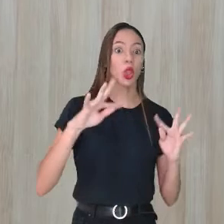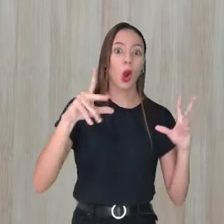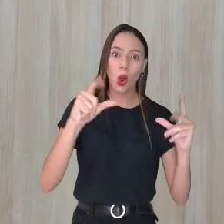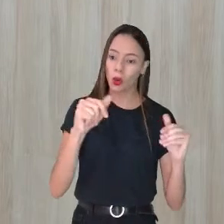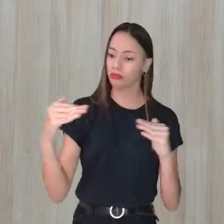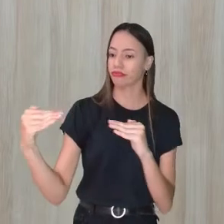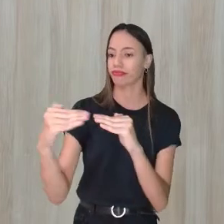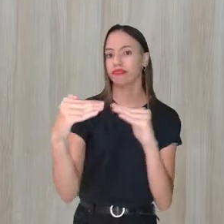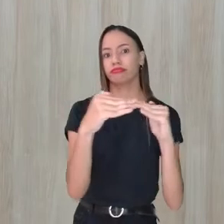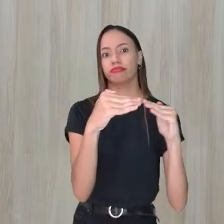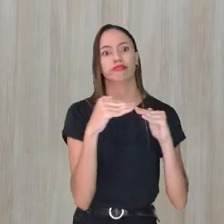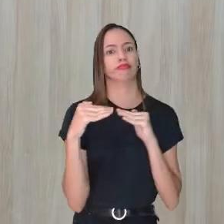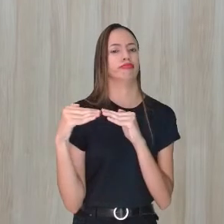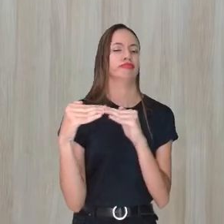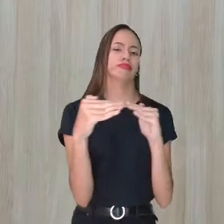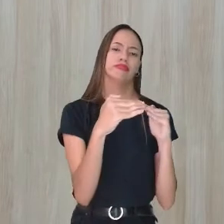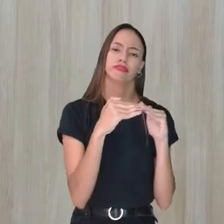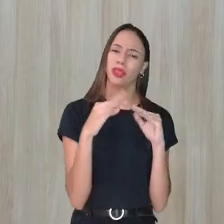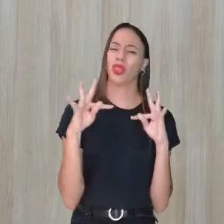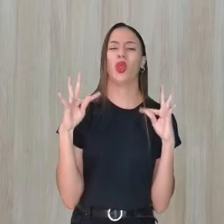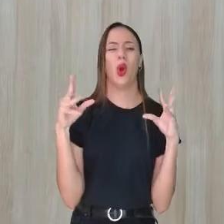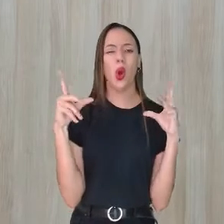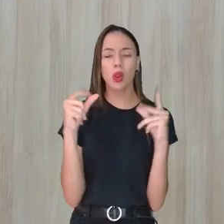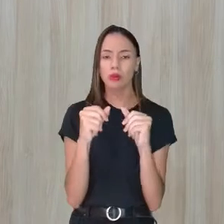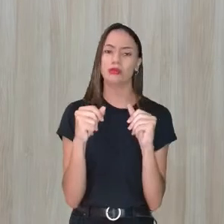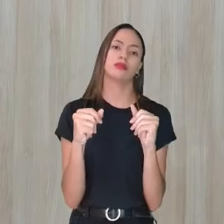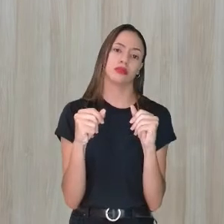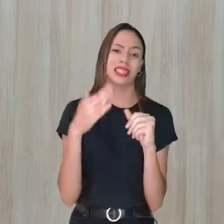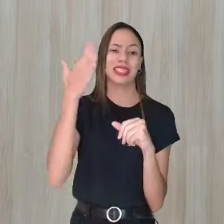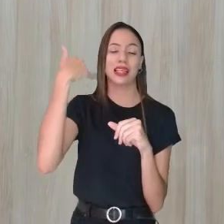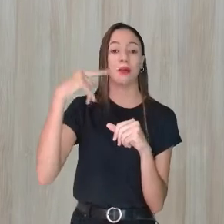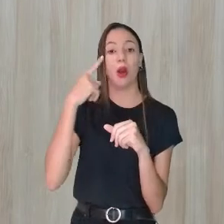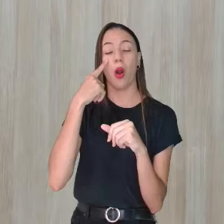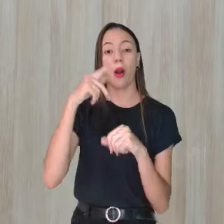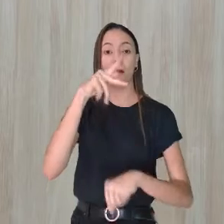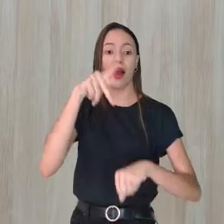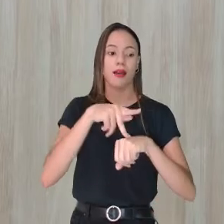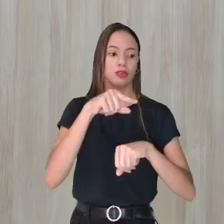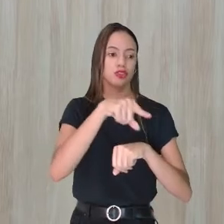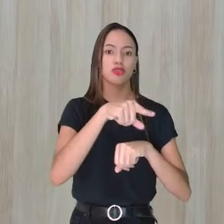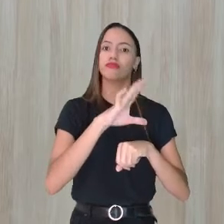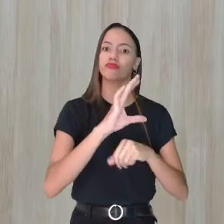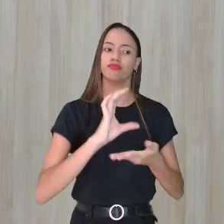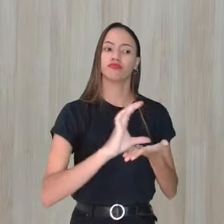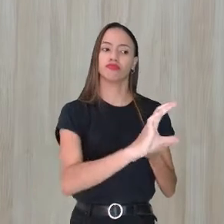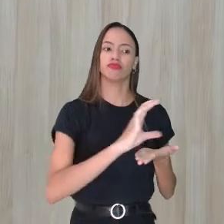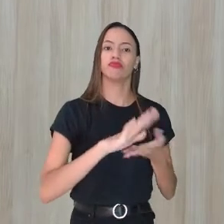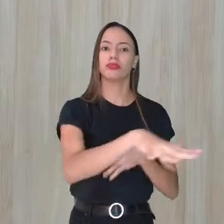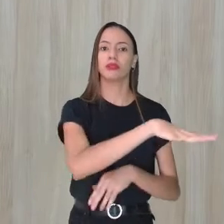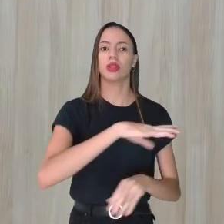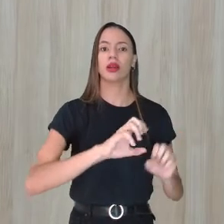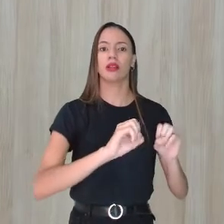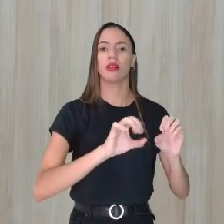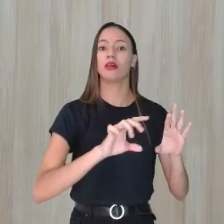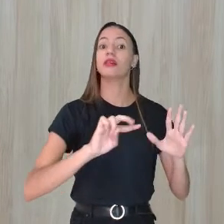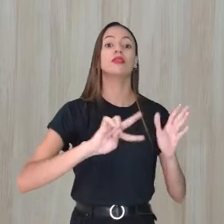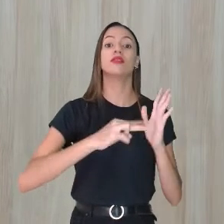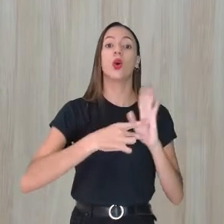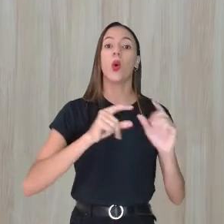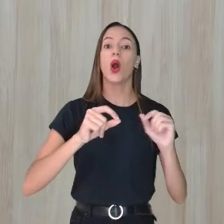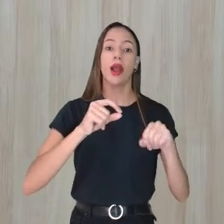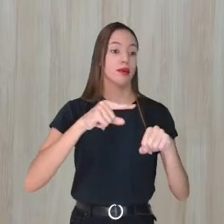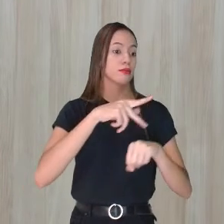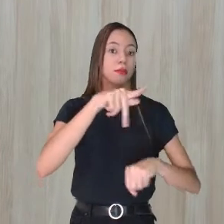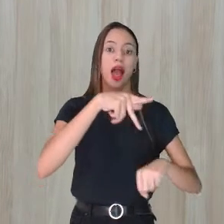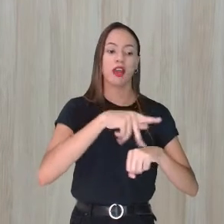global. Todos nós sabemos disso, que um país onde se investe em educação, com certeza ele vai crescer. Mas